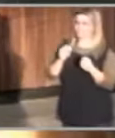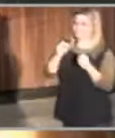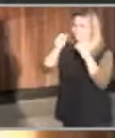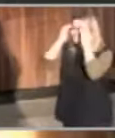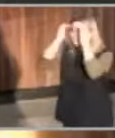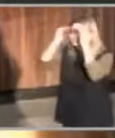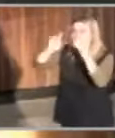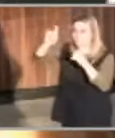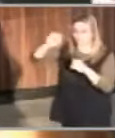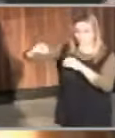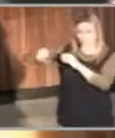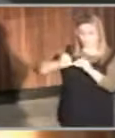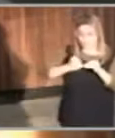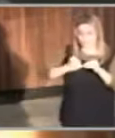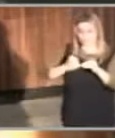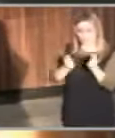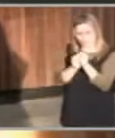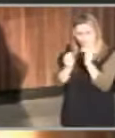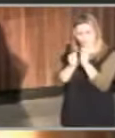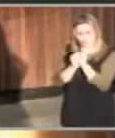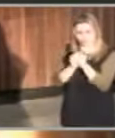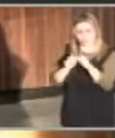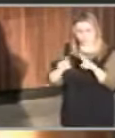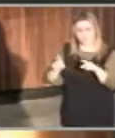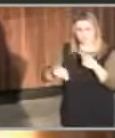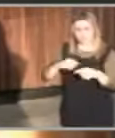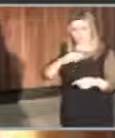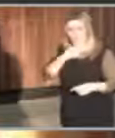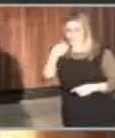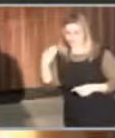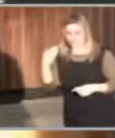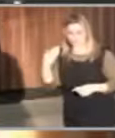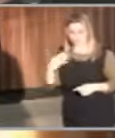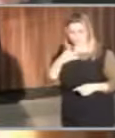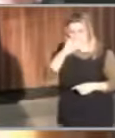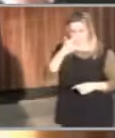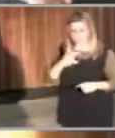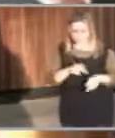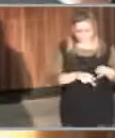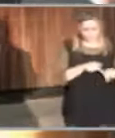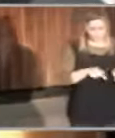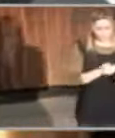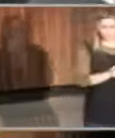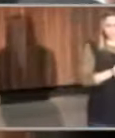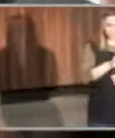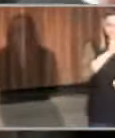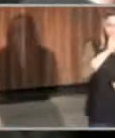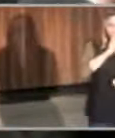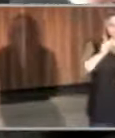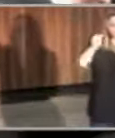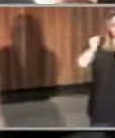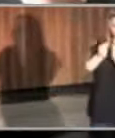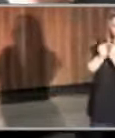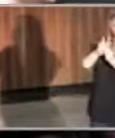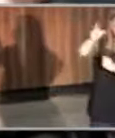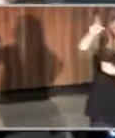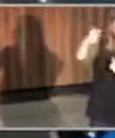se formou após a conquista da terra. É interessante porque essa geração que